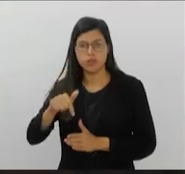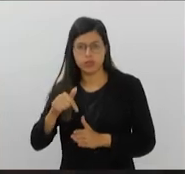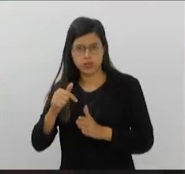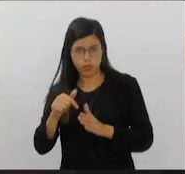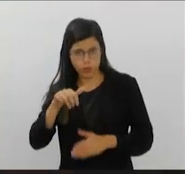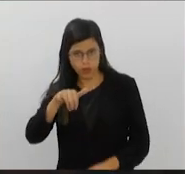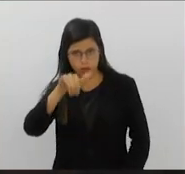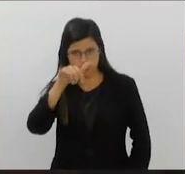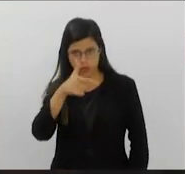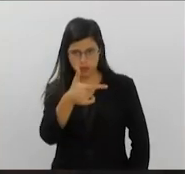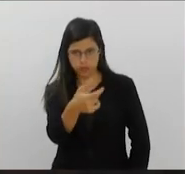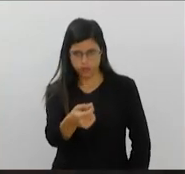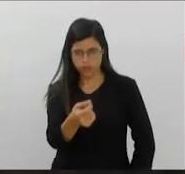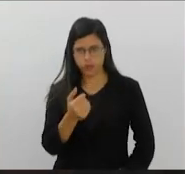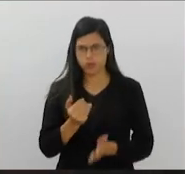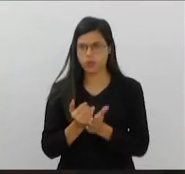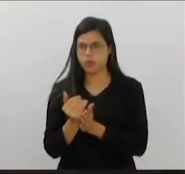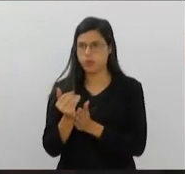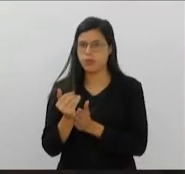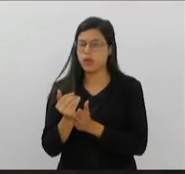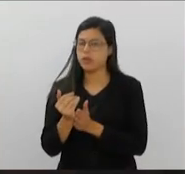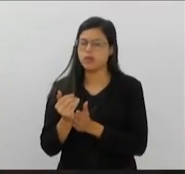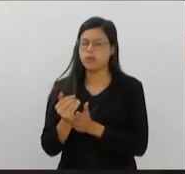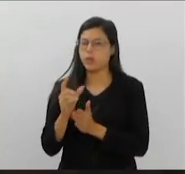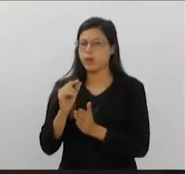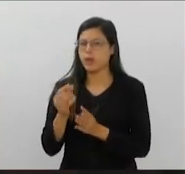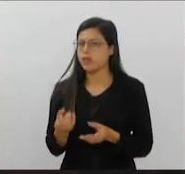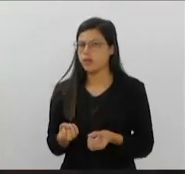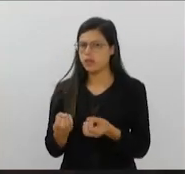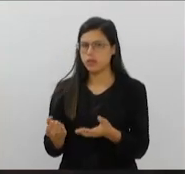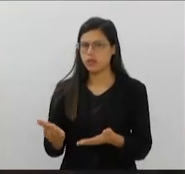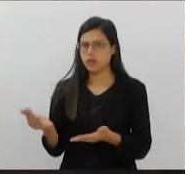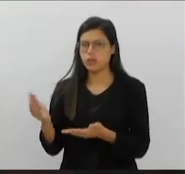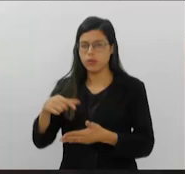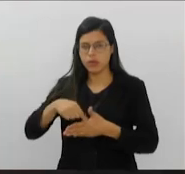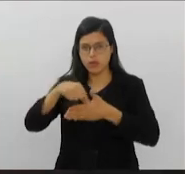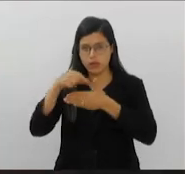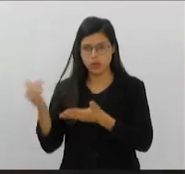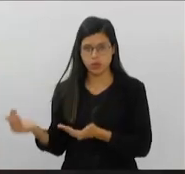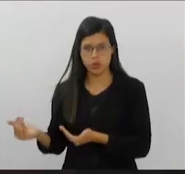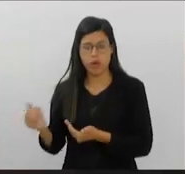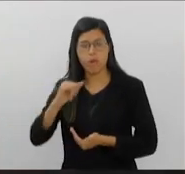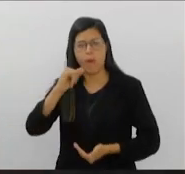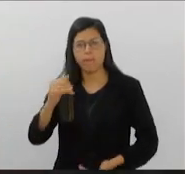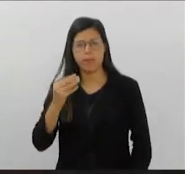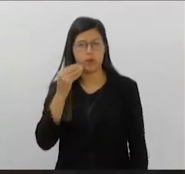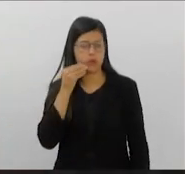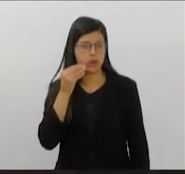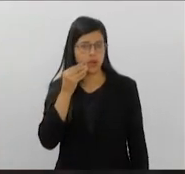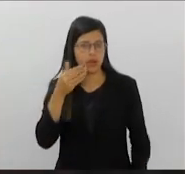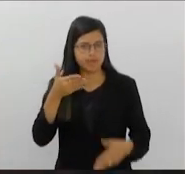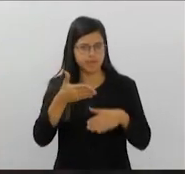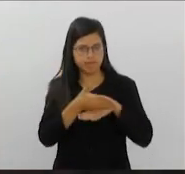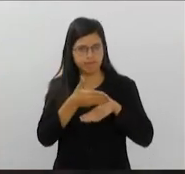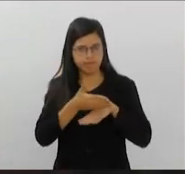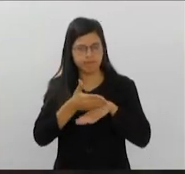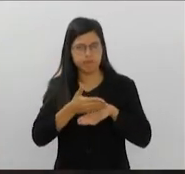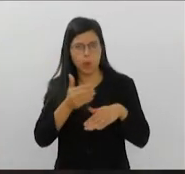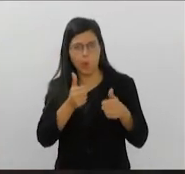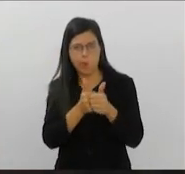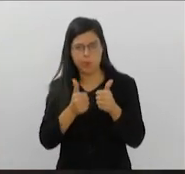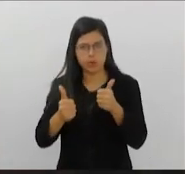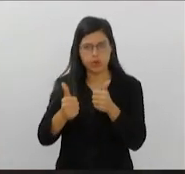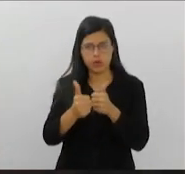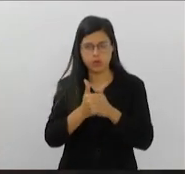cenário, proporcionando a jovens líderes de todo o mundo a oportunidade de participar como protagonistas